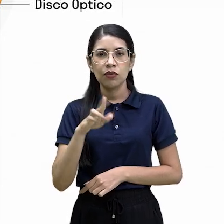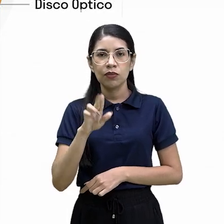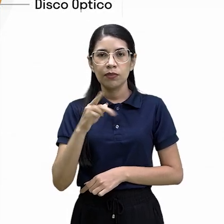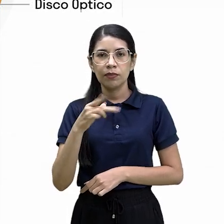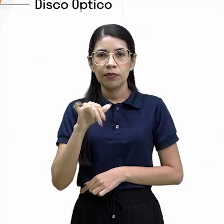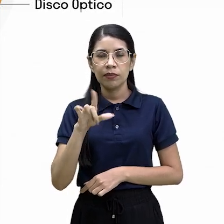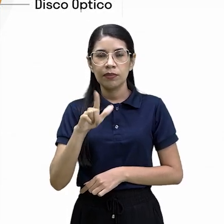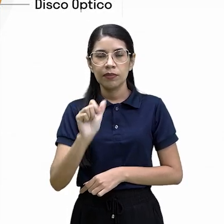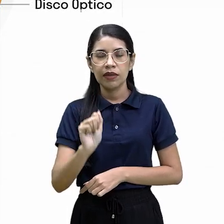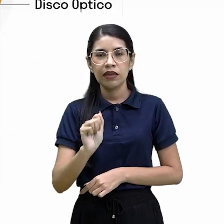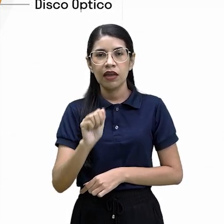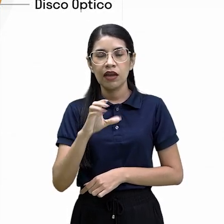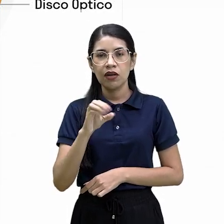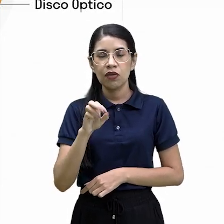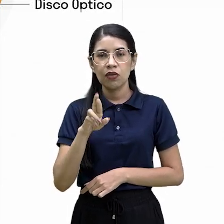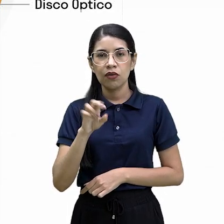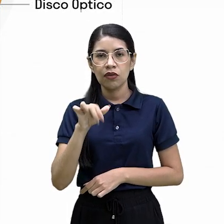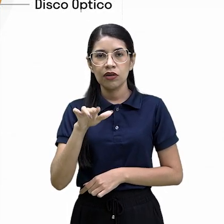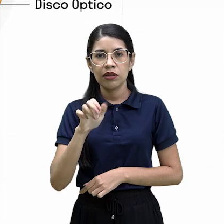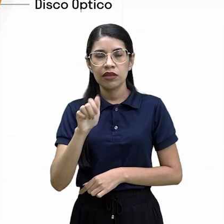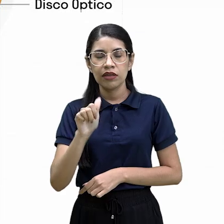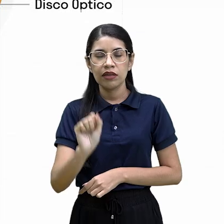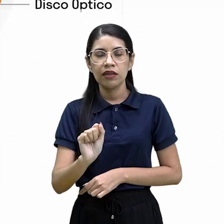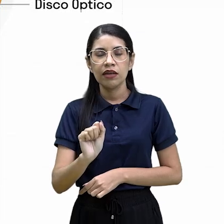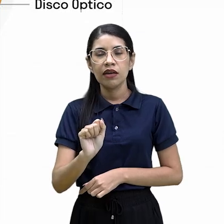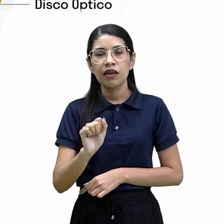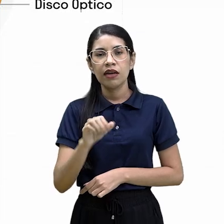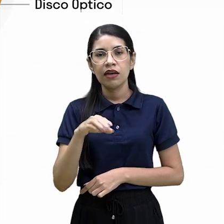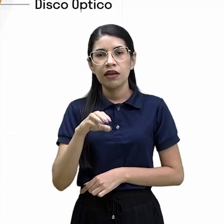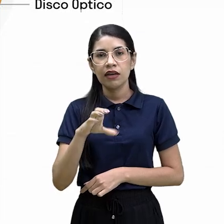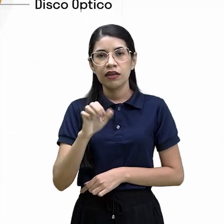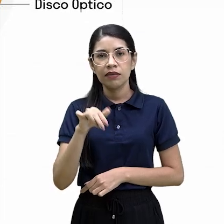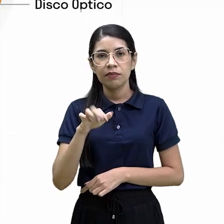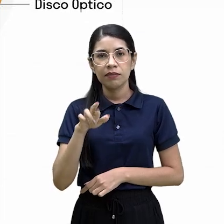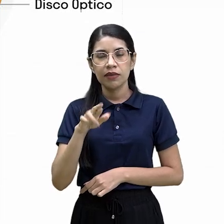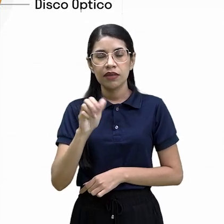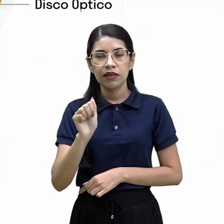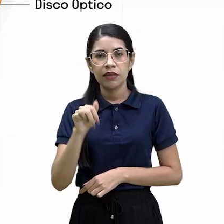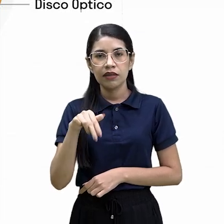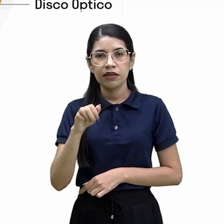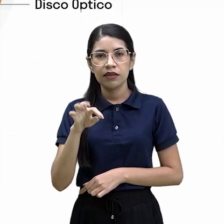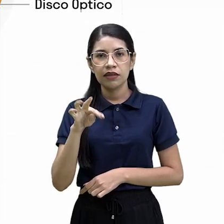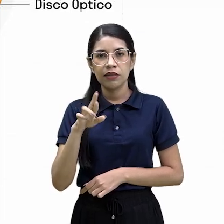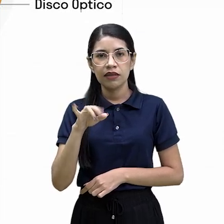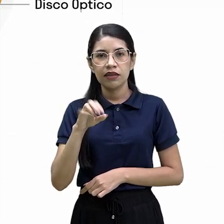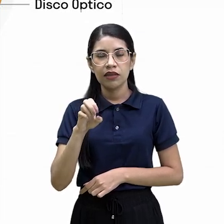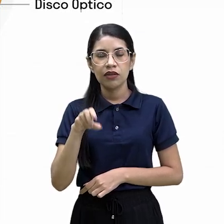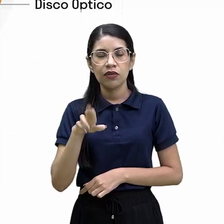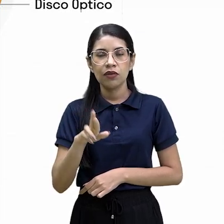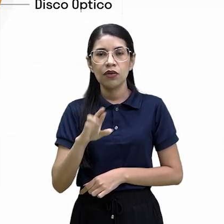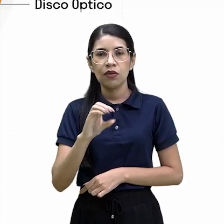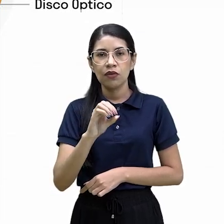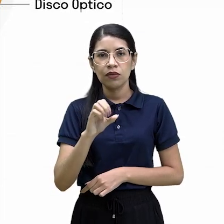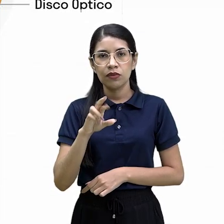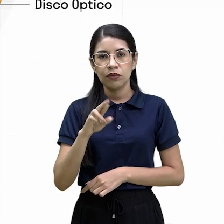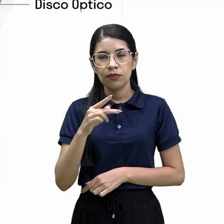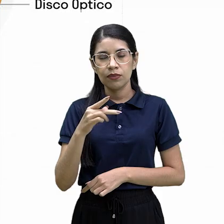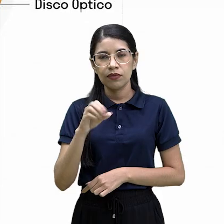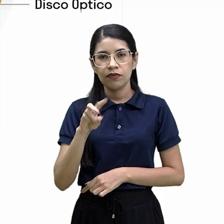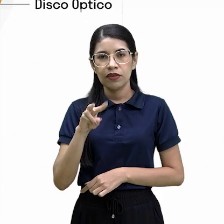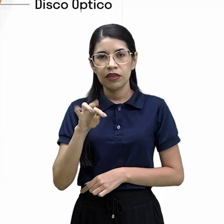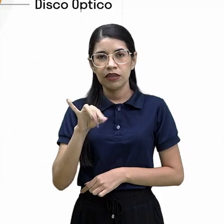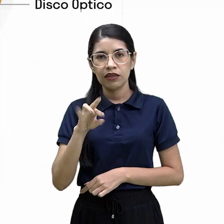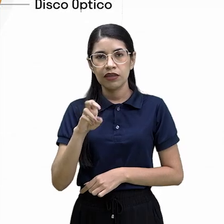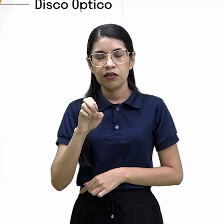córnea, câmara anterior, a retina, o corpo vítreo, o nervo óptico e